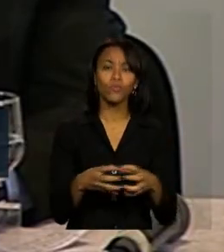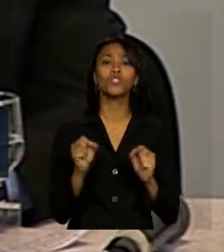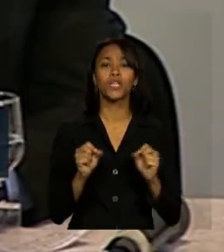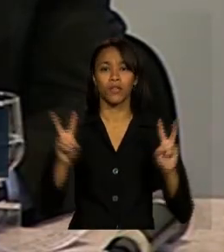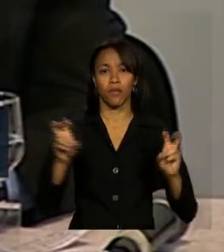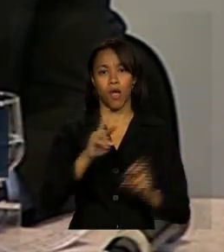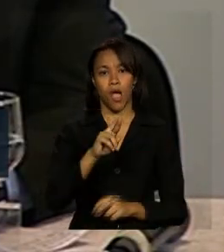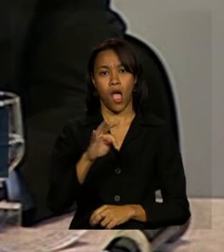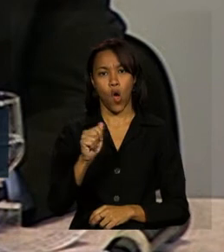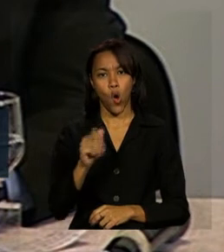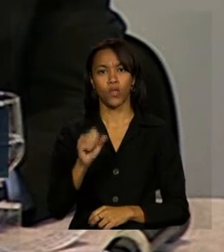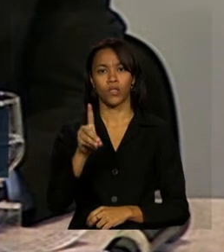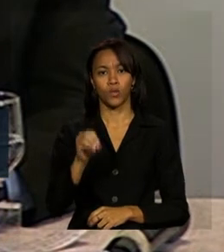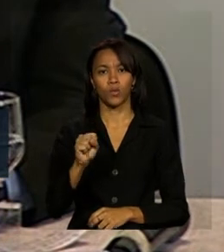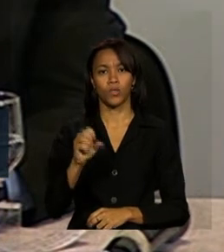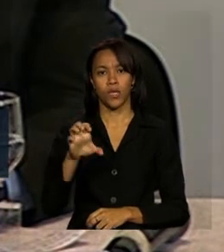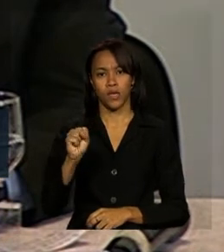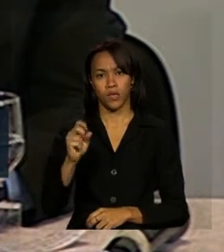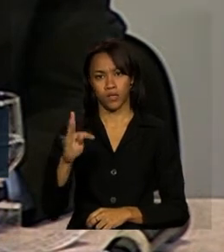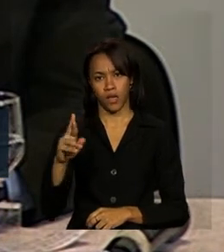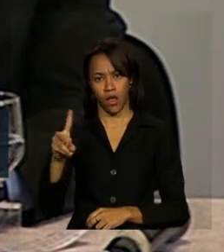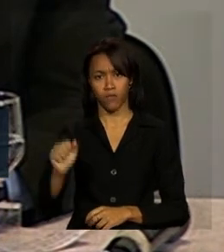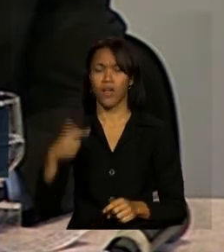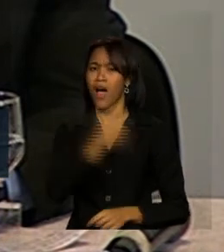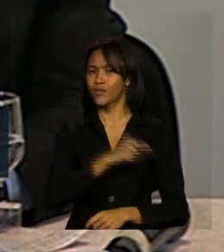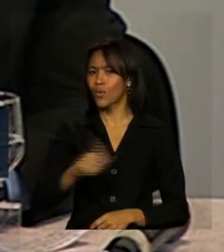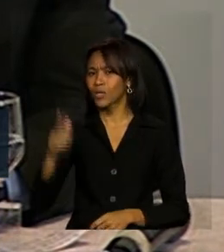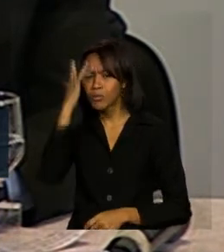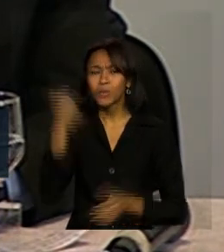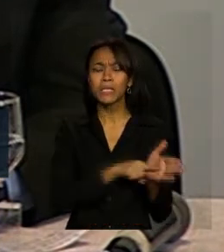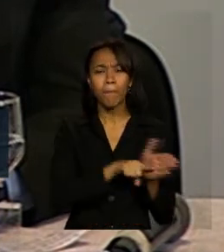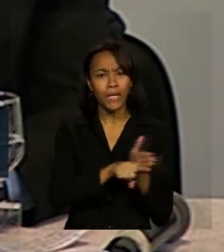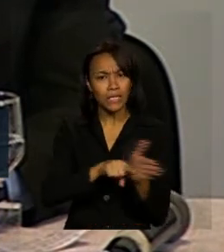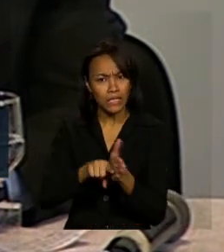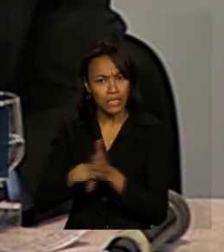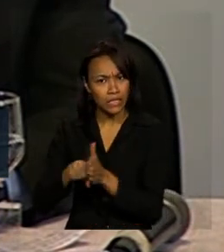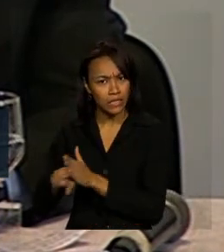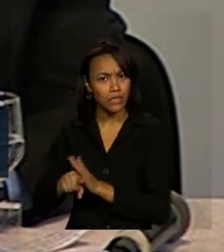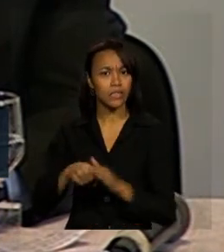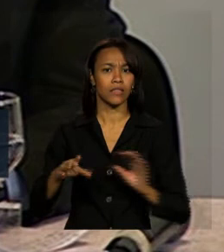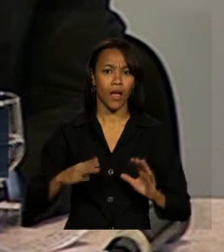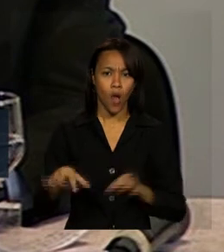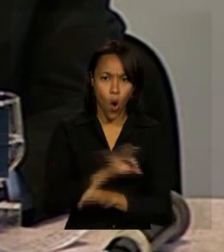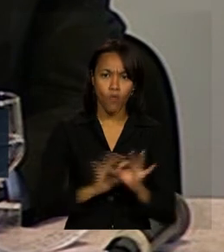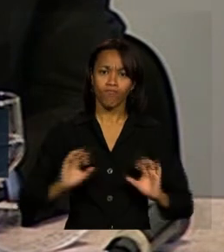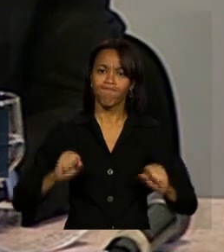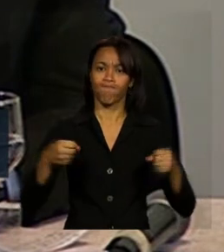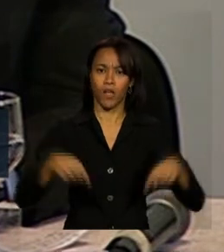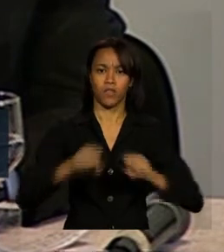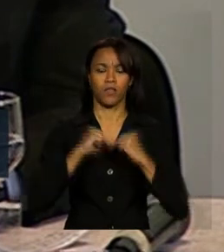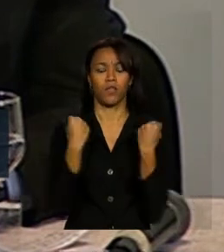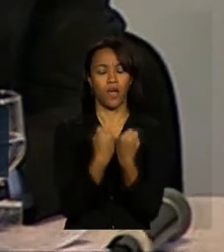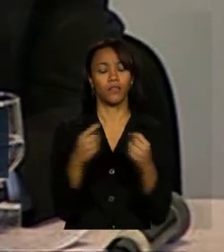Escravo, a todos os demais pesquisadores estudiosos que enriquecem este seminário, e